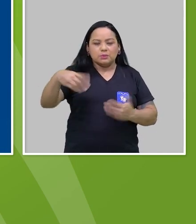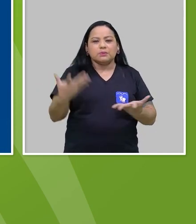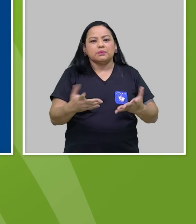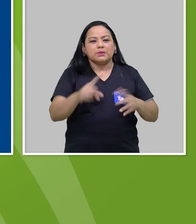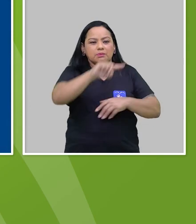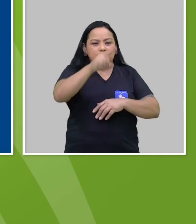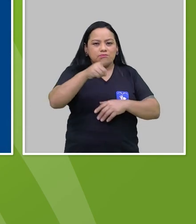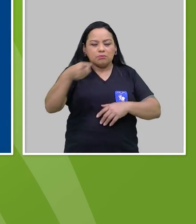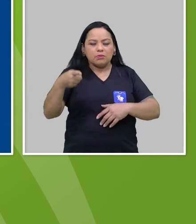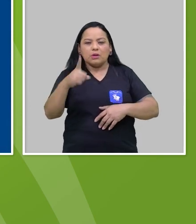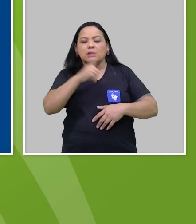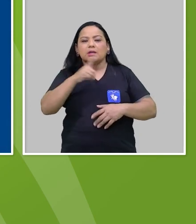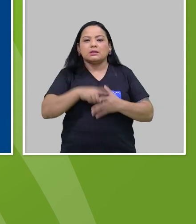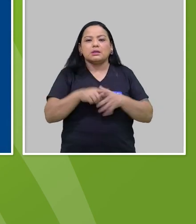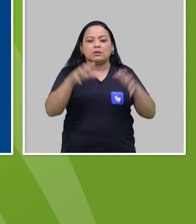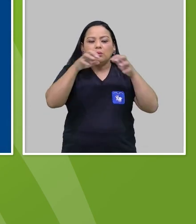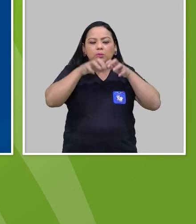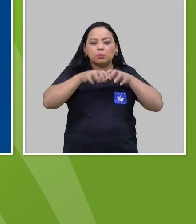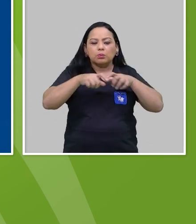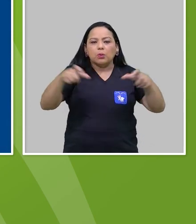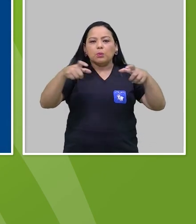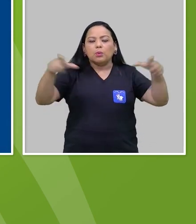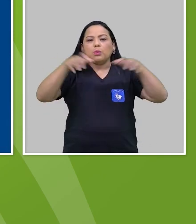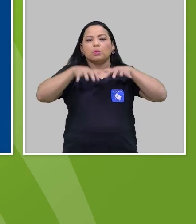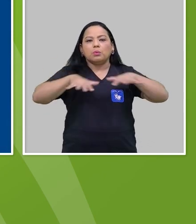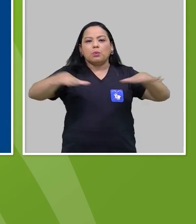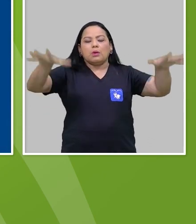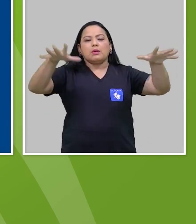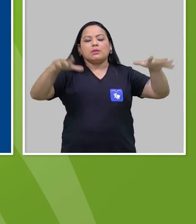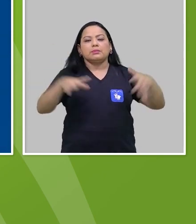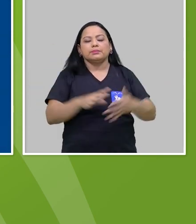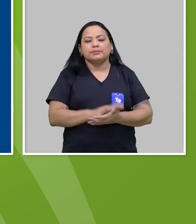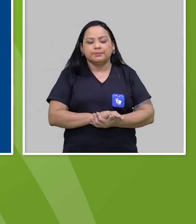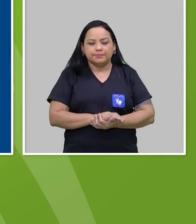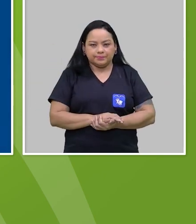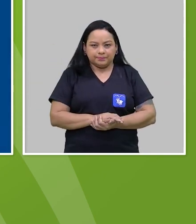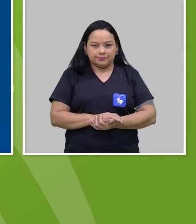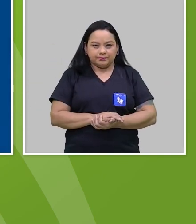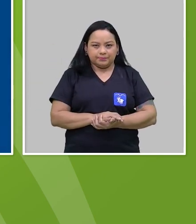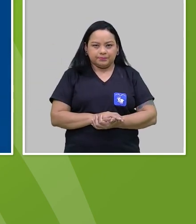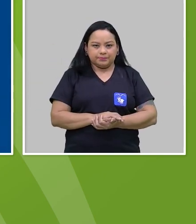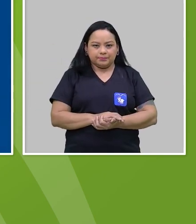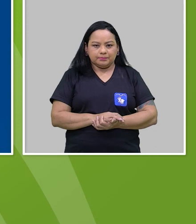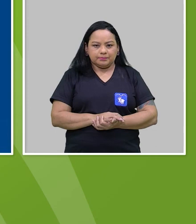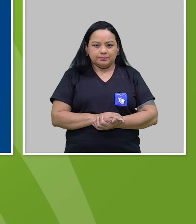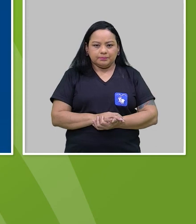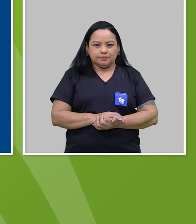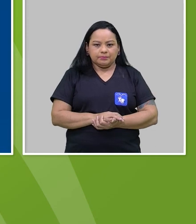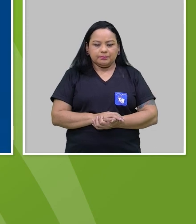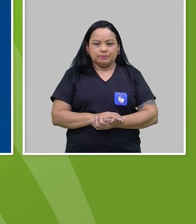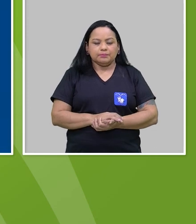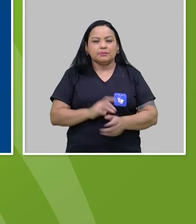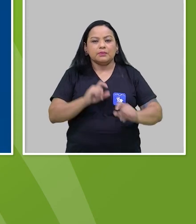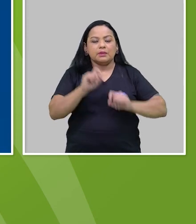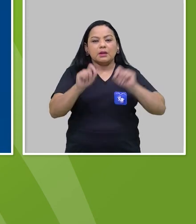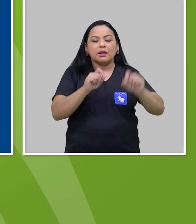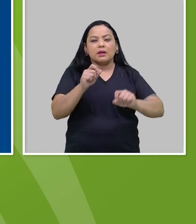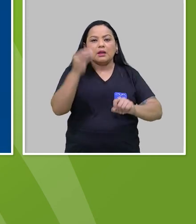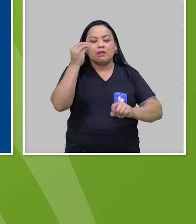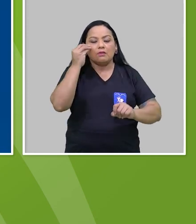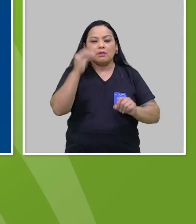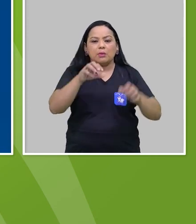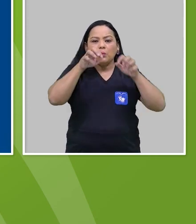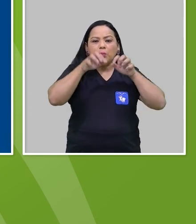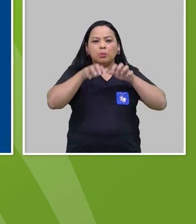elas existem e elas são propagadas por alguns eventos. Vamos dar uma olhada aqui. Então, olha aí, ó. Quem é que vai propagar